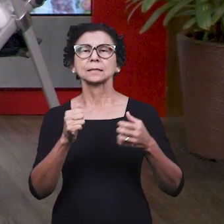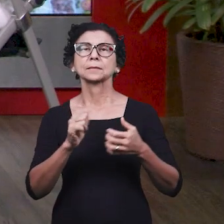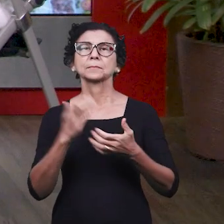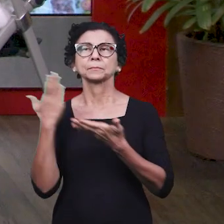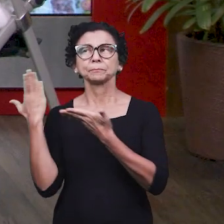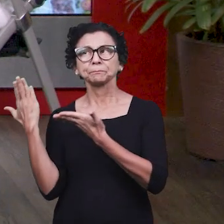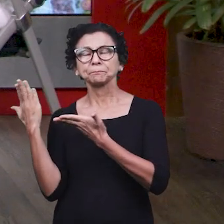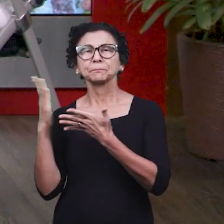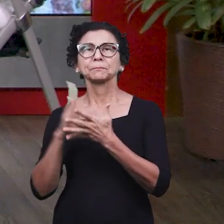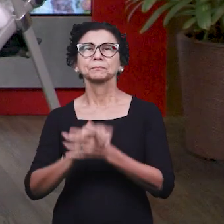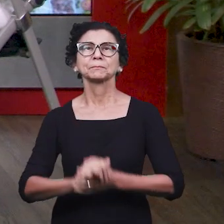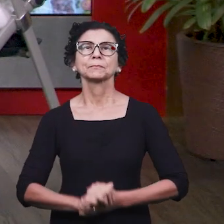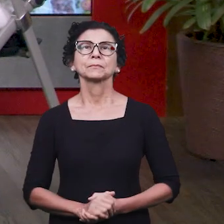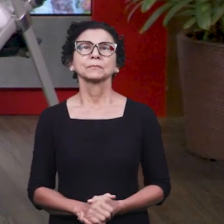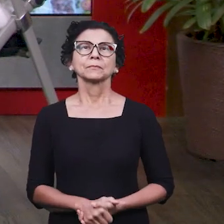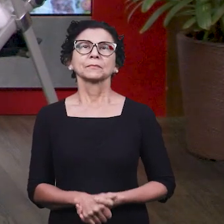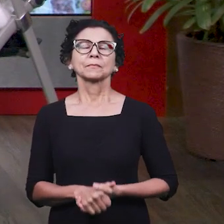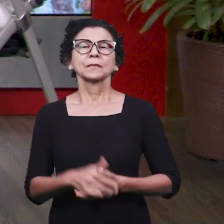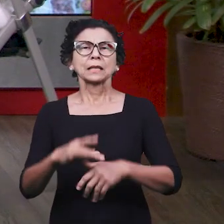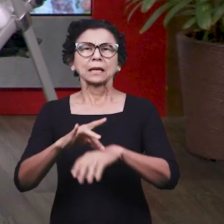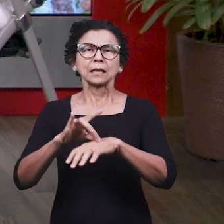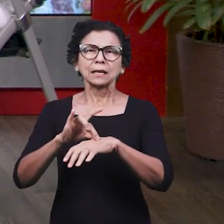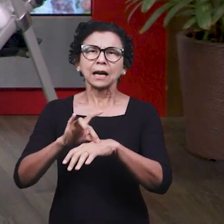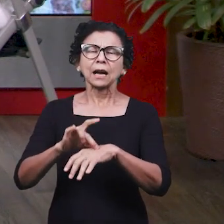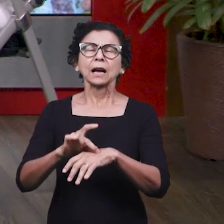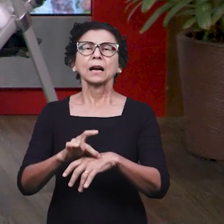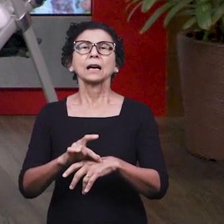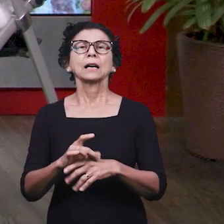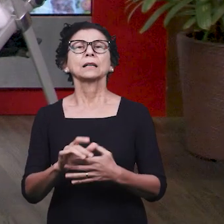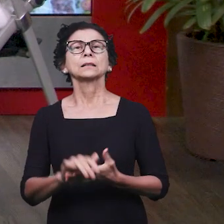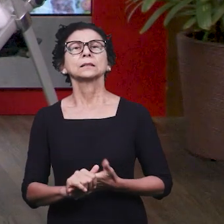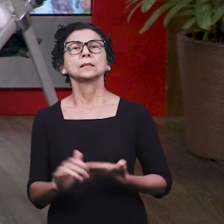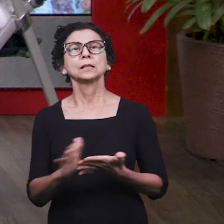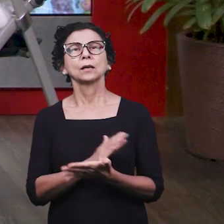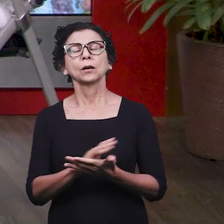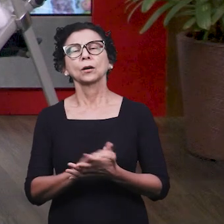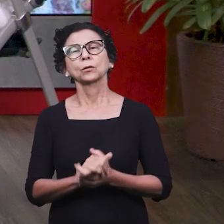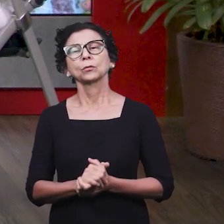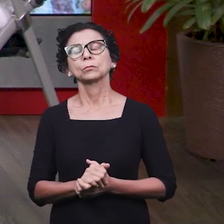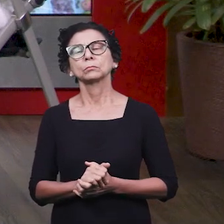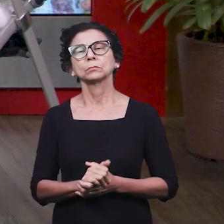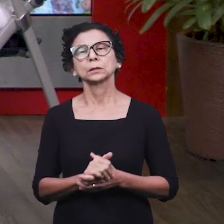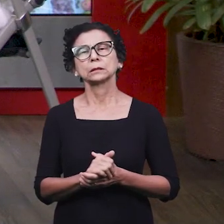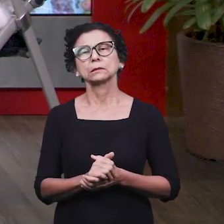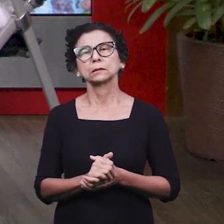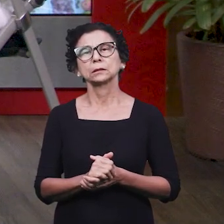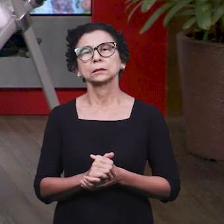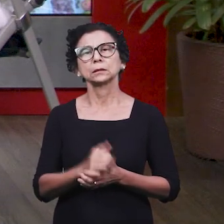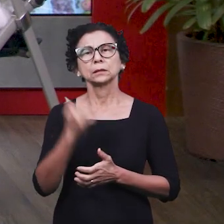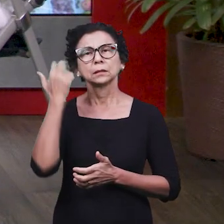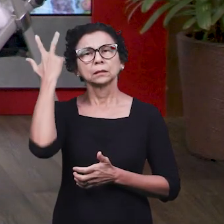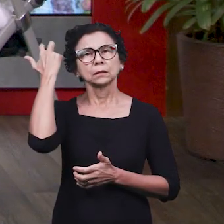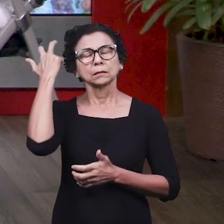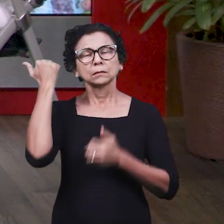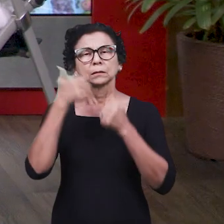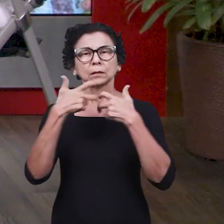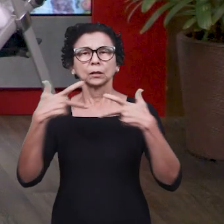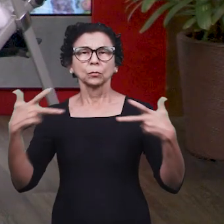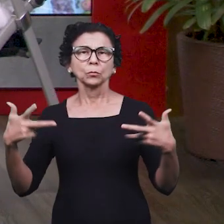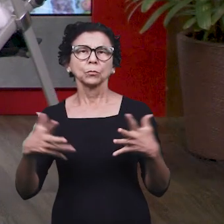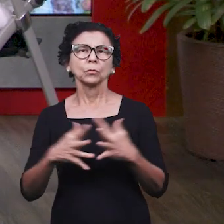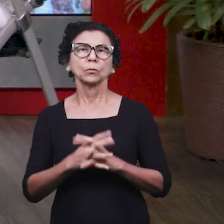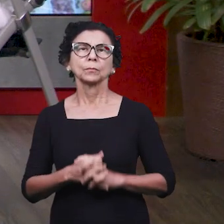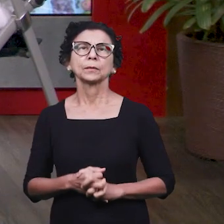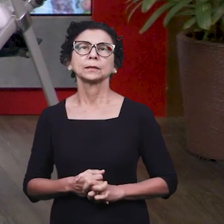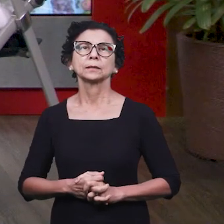as carnes e alguns derivados, assim como algumas leguminosas e cereais, né? Como, por